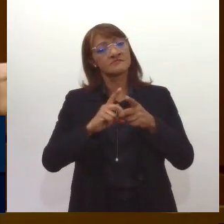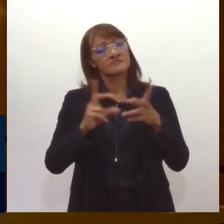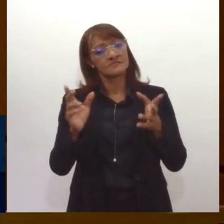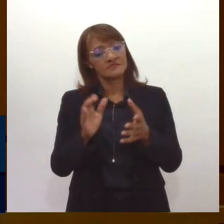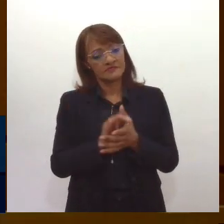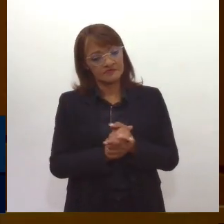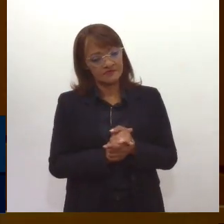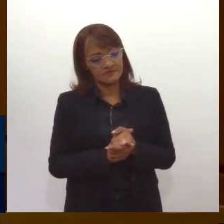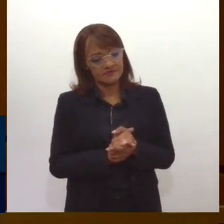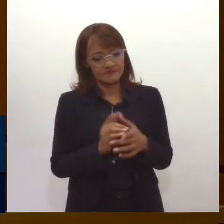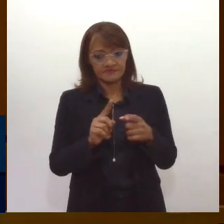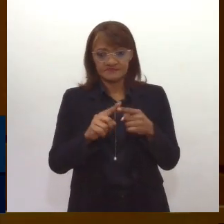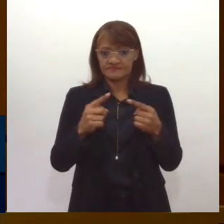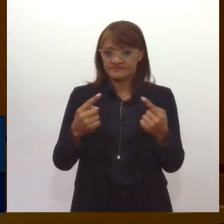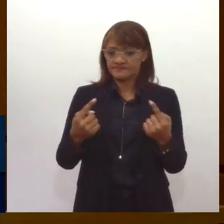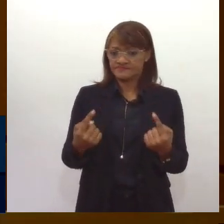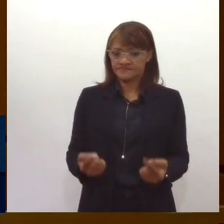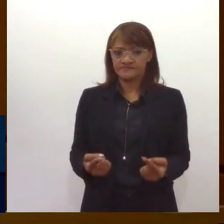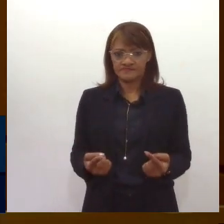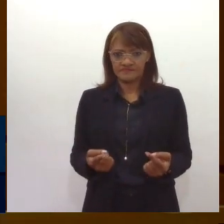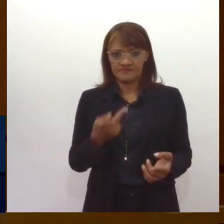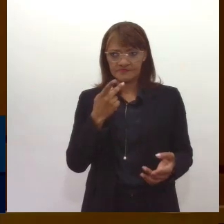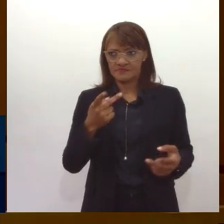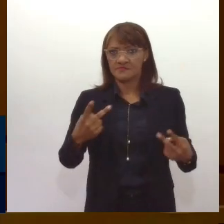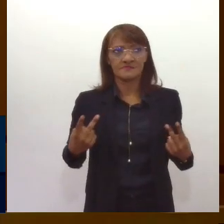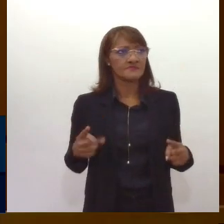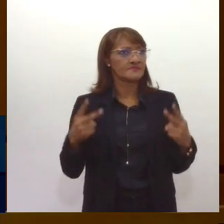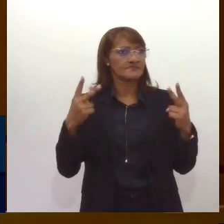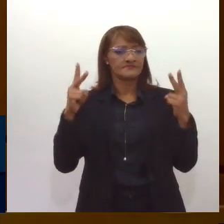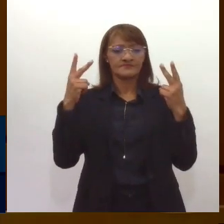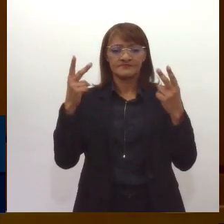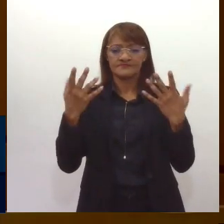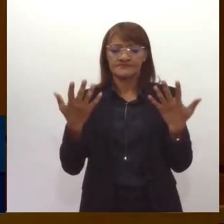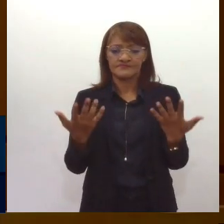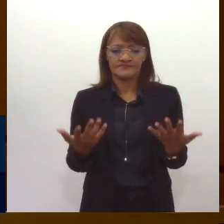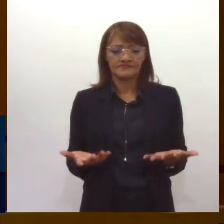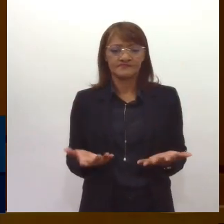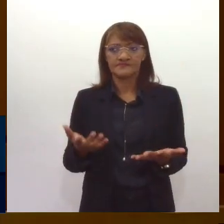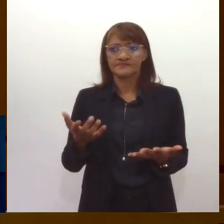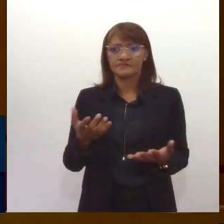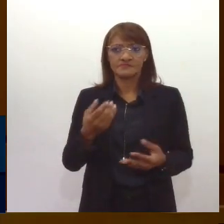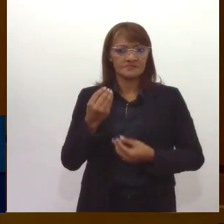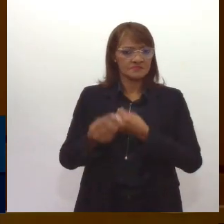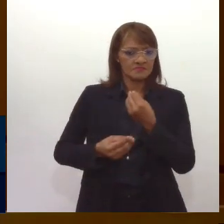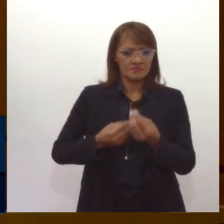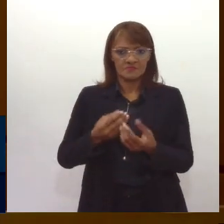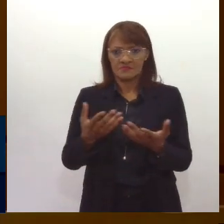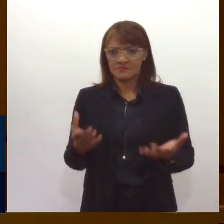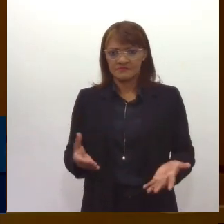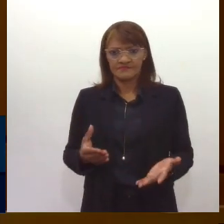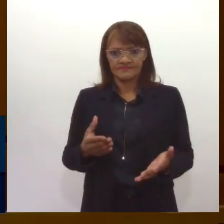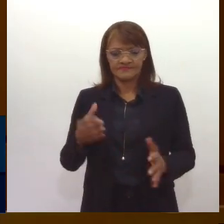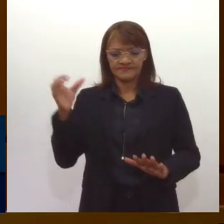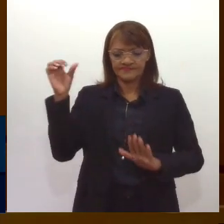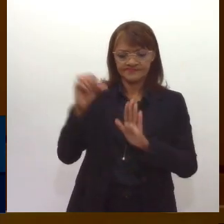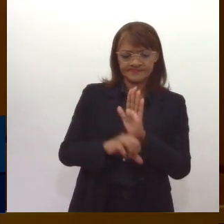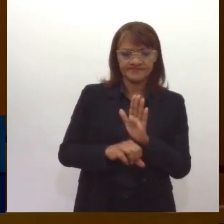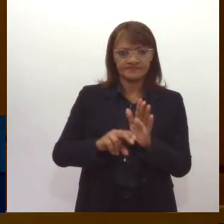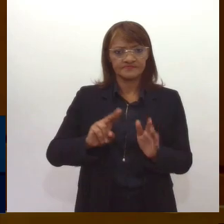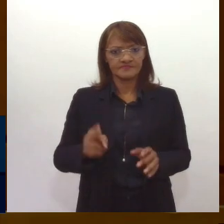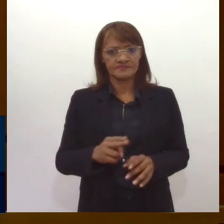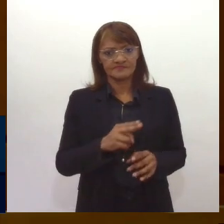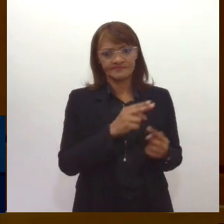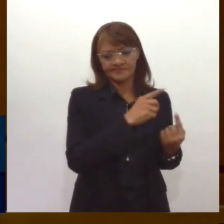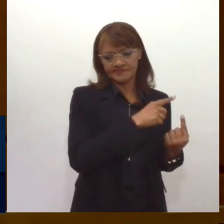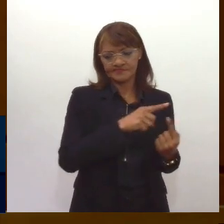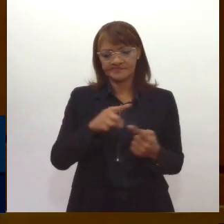vitória para querer marginalizar, criminalizar ou atacar a luta, né, de